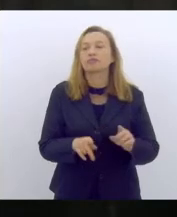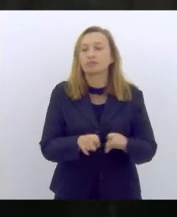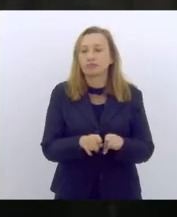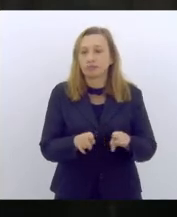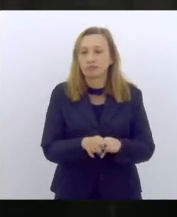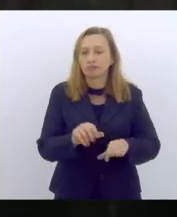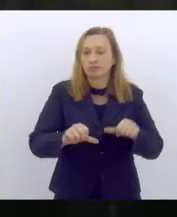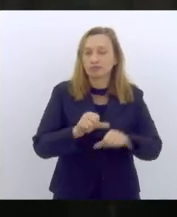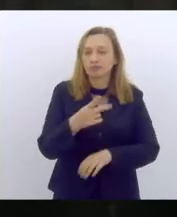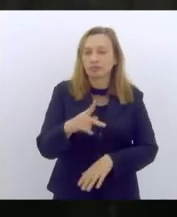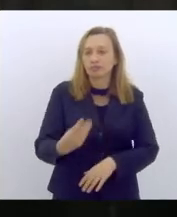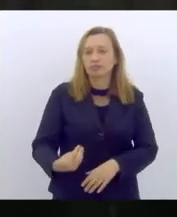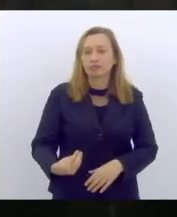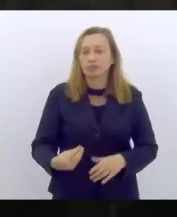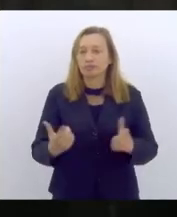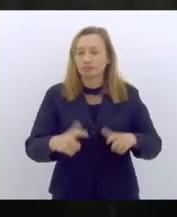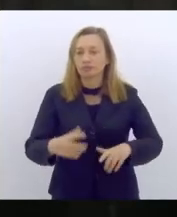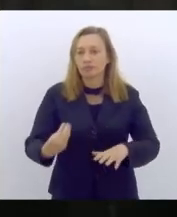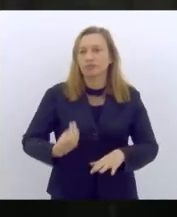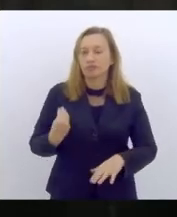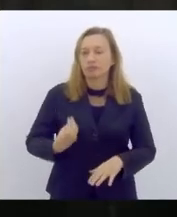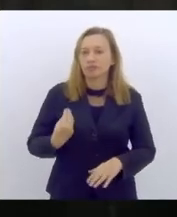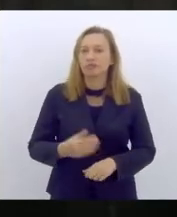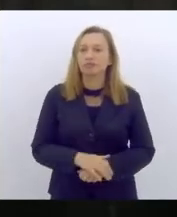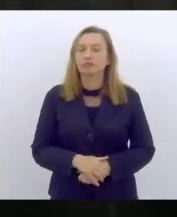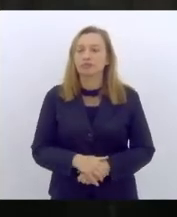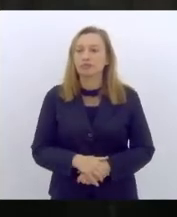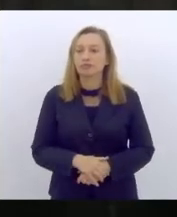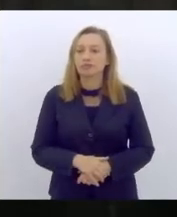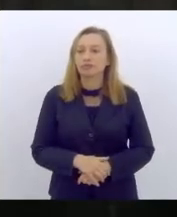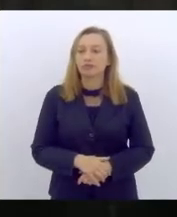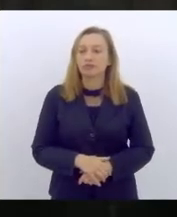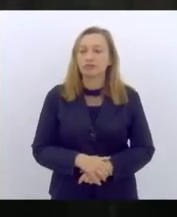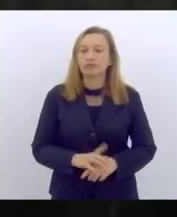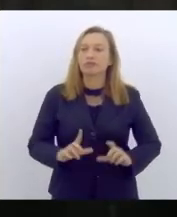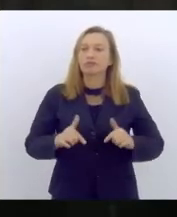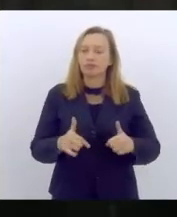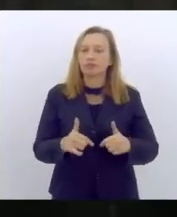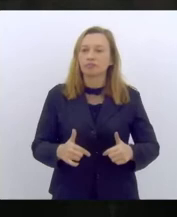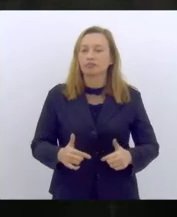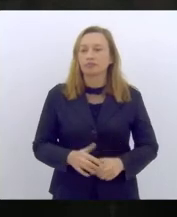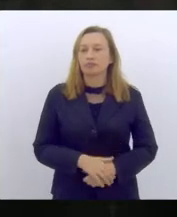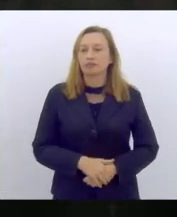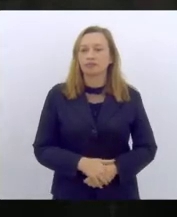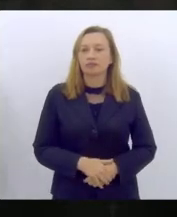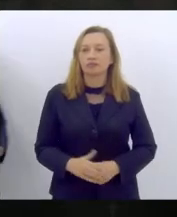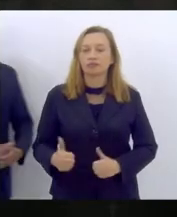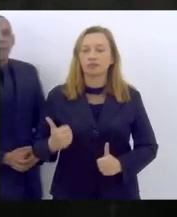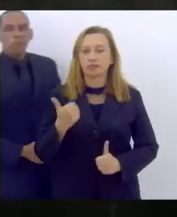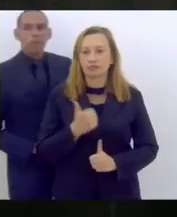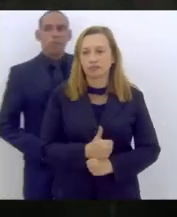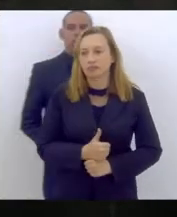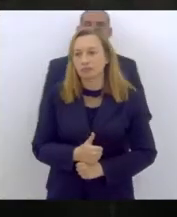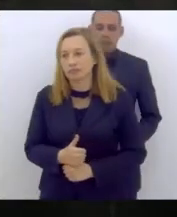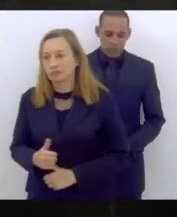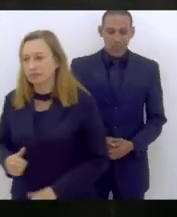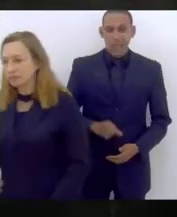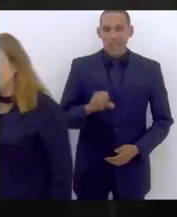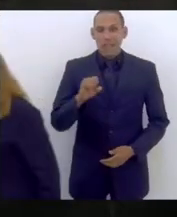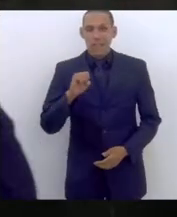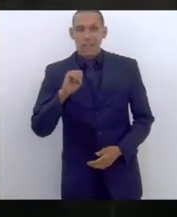seja a sua comunidade escolar seja o seu território é ser ativo e atuante se isso um dia